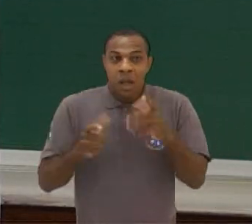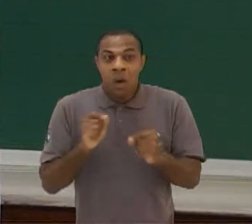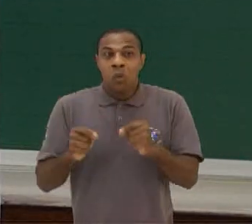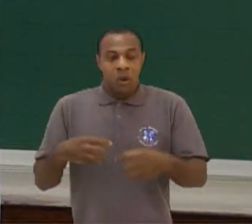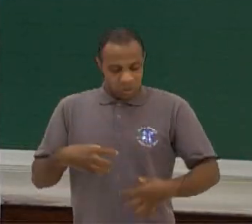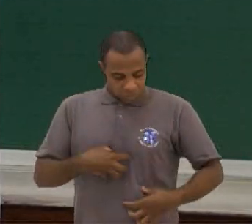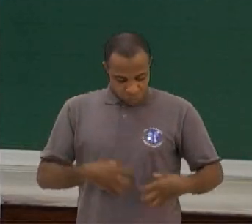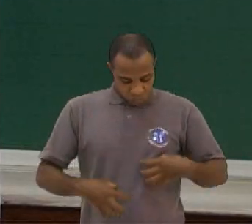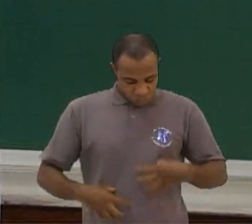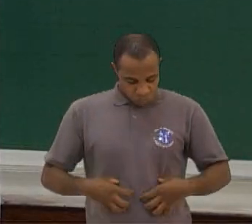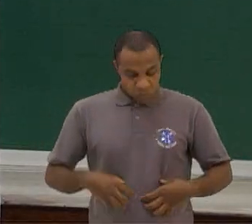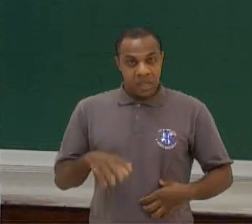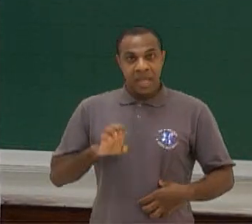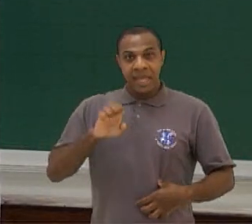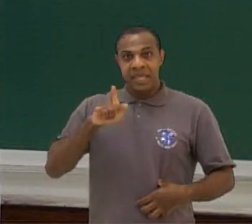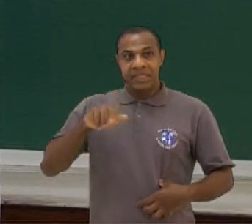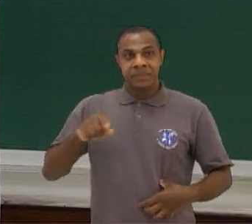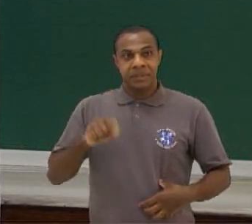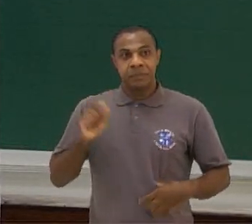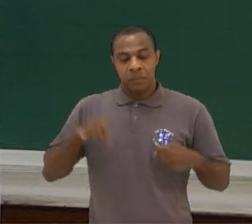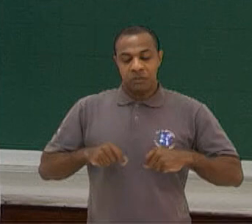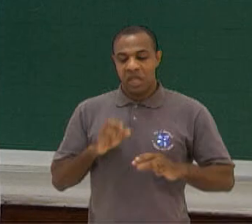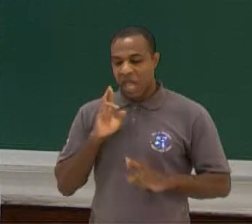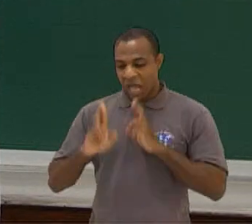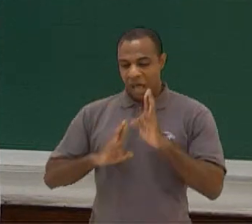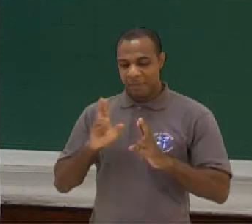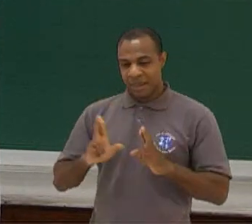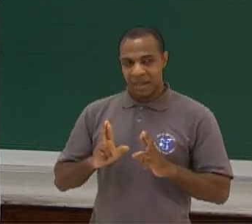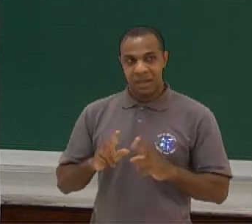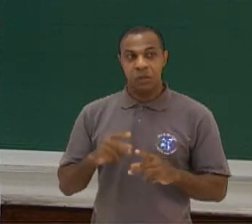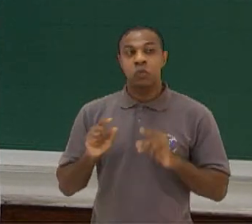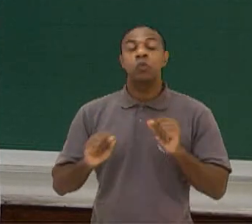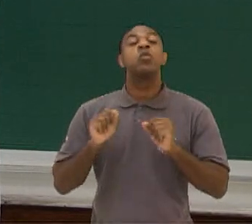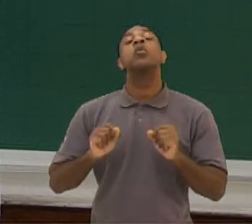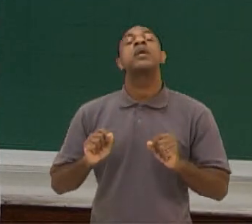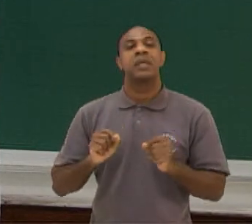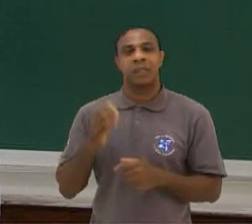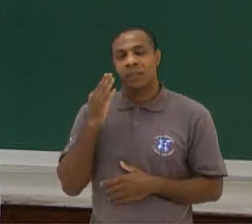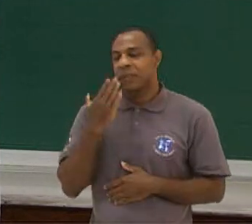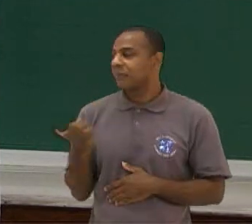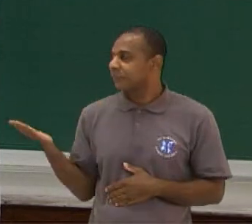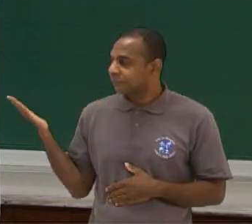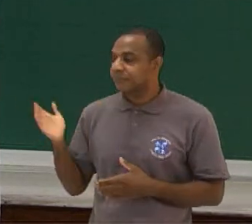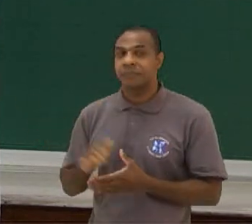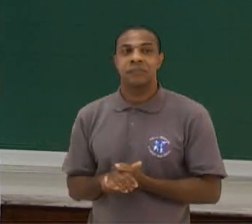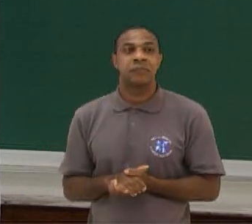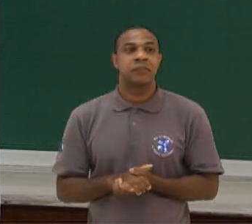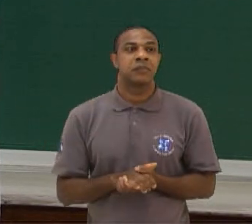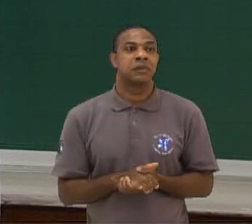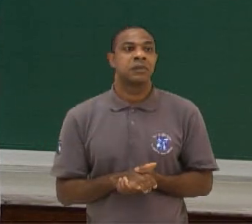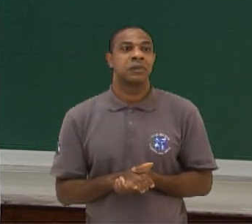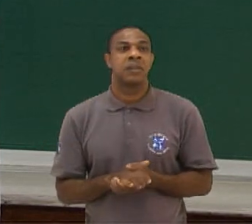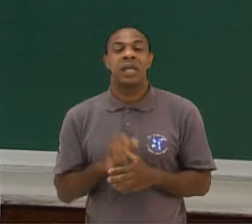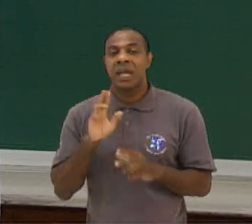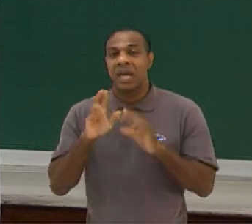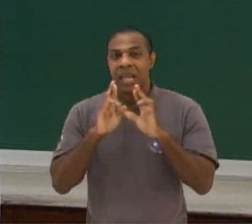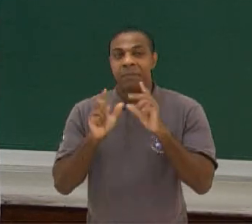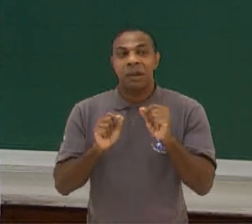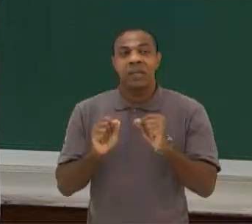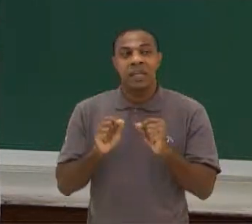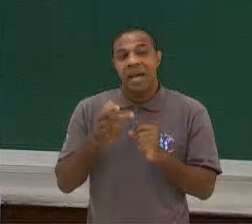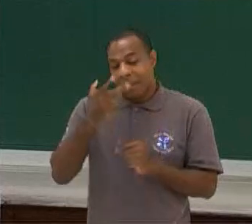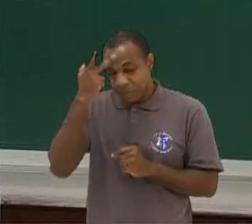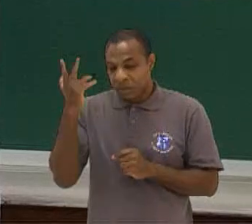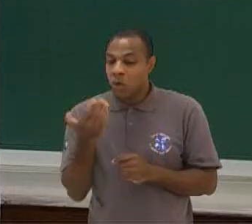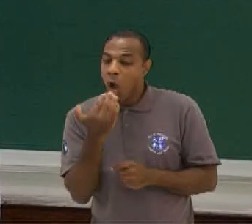órgãos produtores de enzimas que teriam mais chance para reclamar. Mas reclamar do quê? Vamos retornar aqui no slide. Tá? Reclamar da pessoa